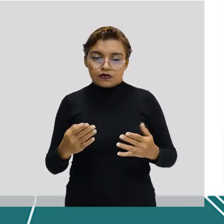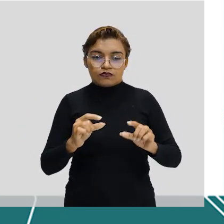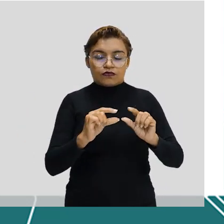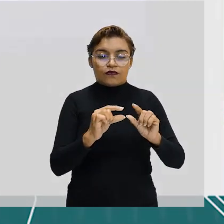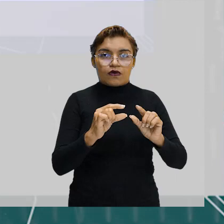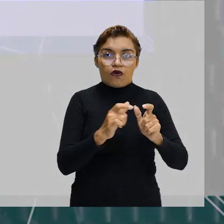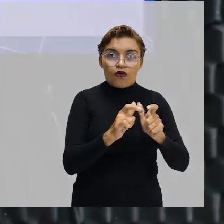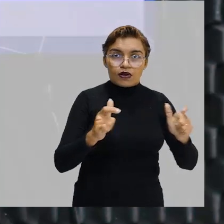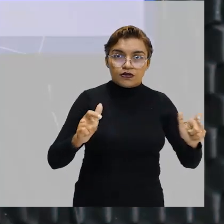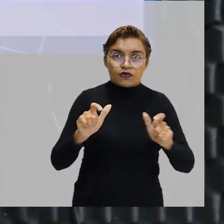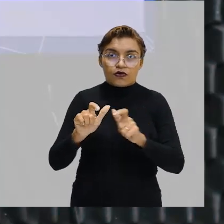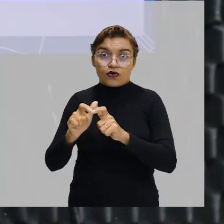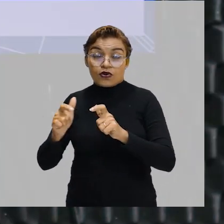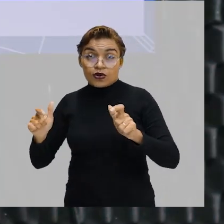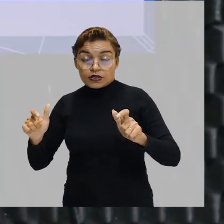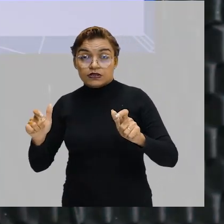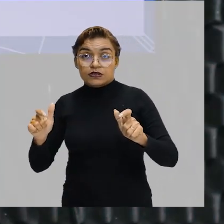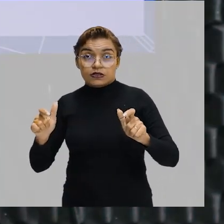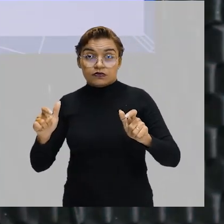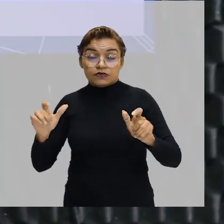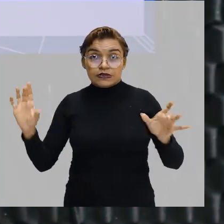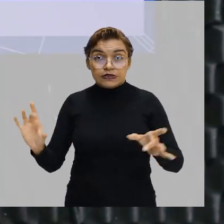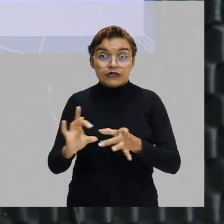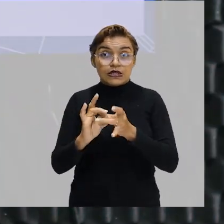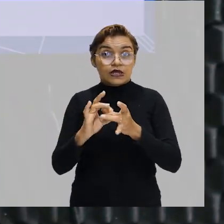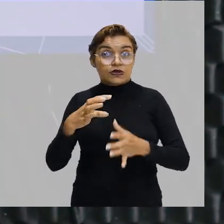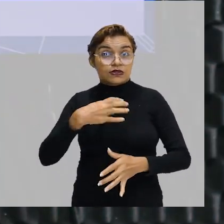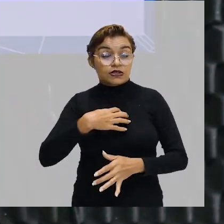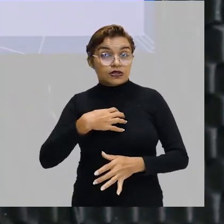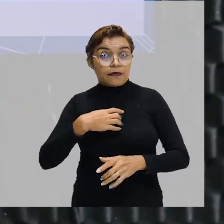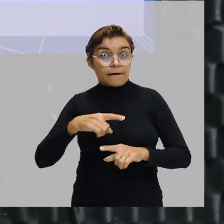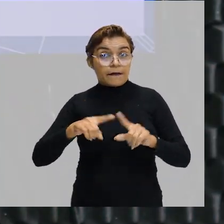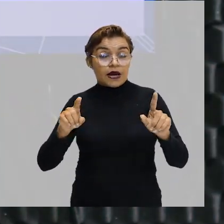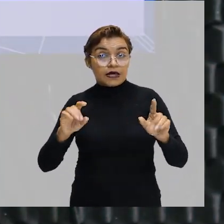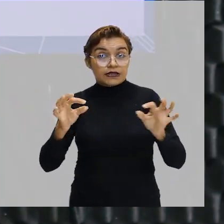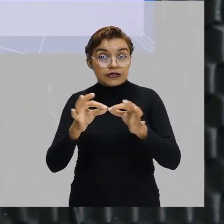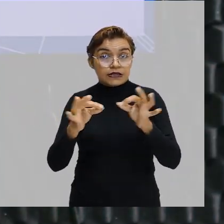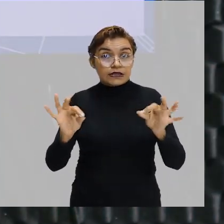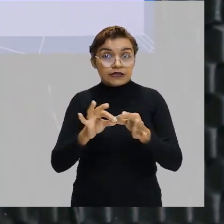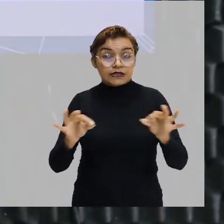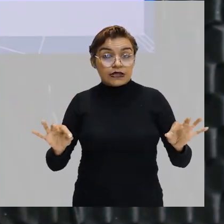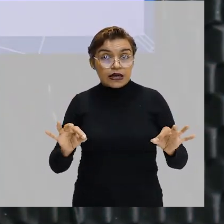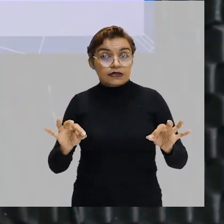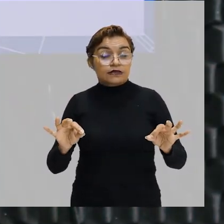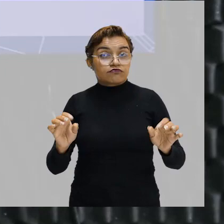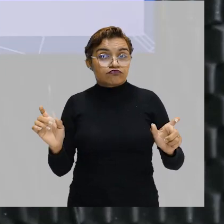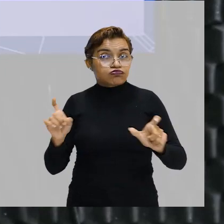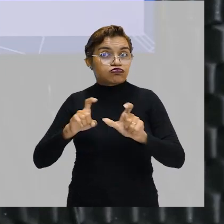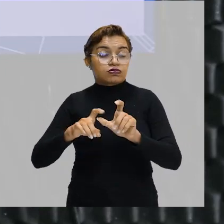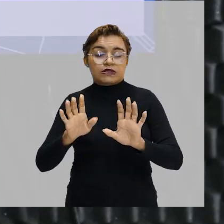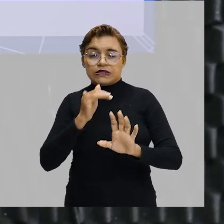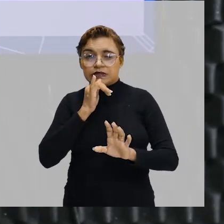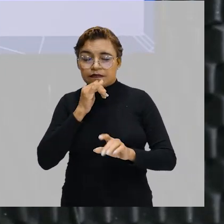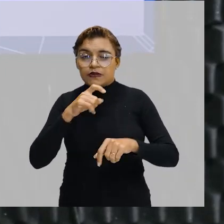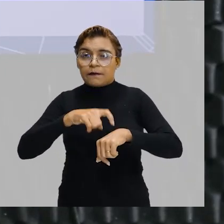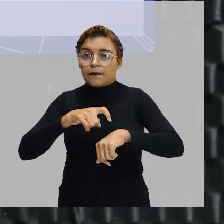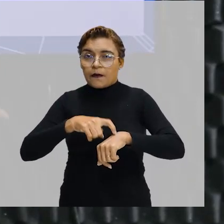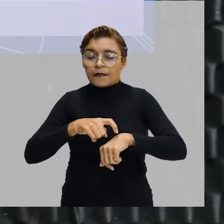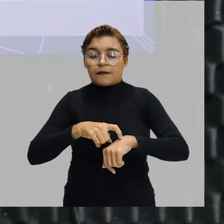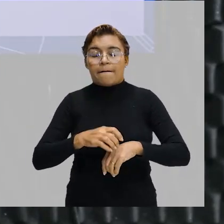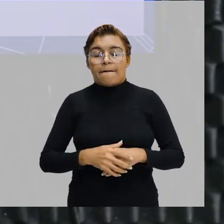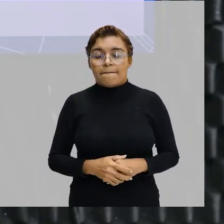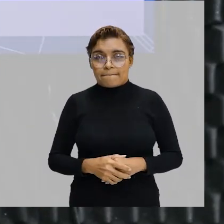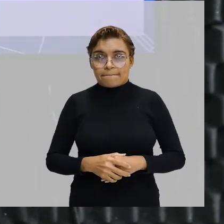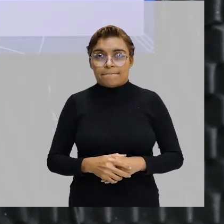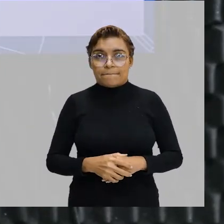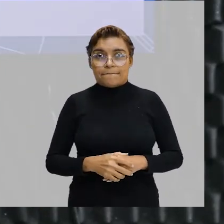existe dependência sintática, lógico, vai haver um período que vão se ligar, as orações vão se